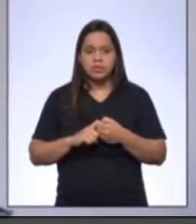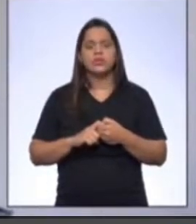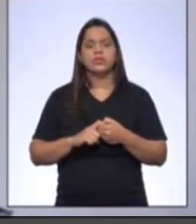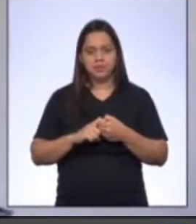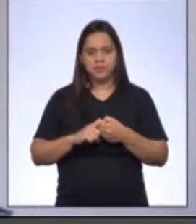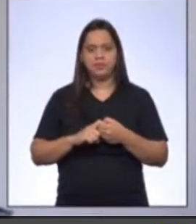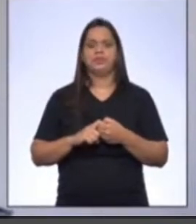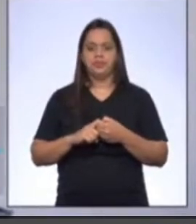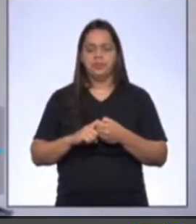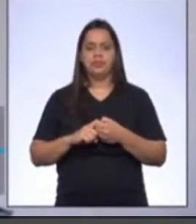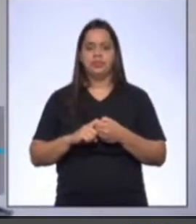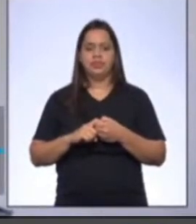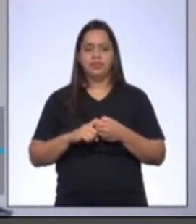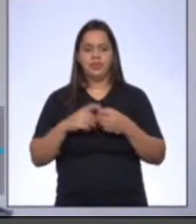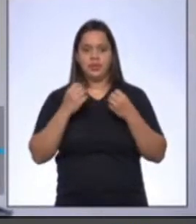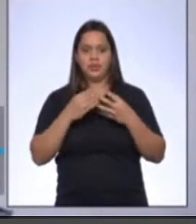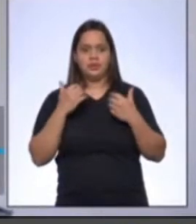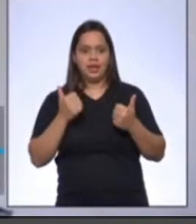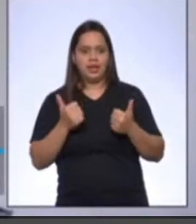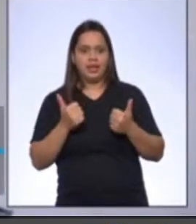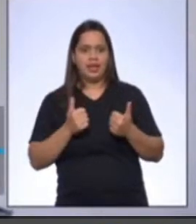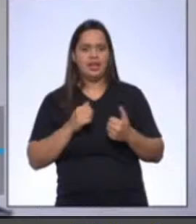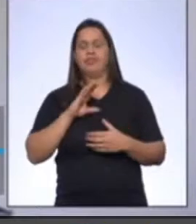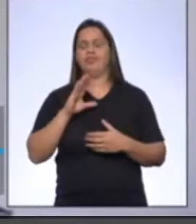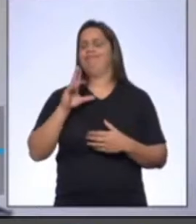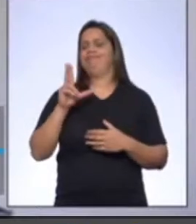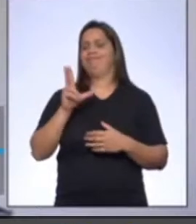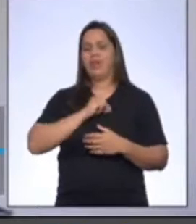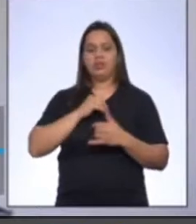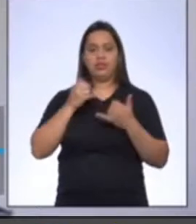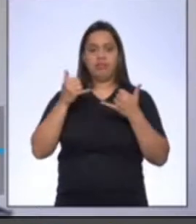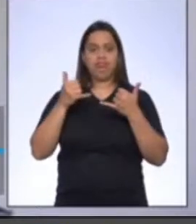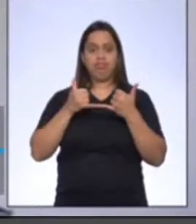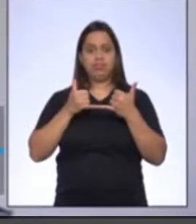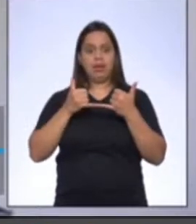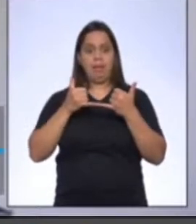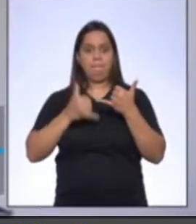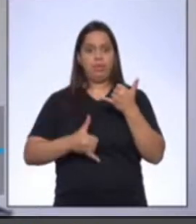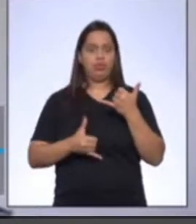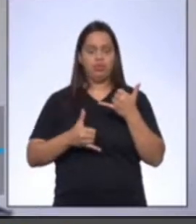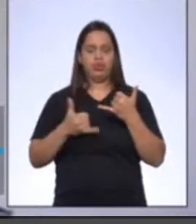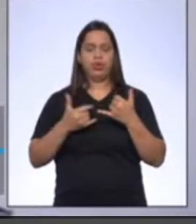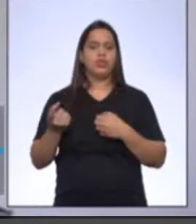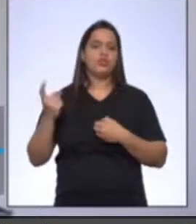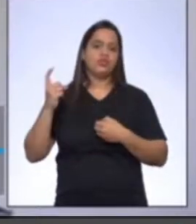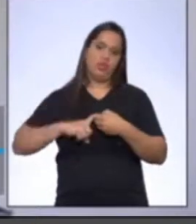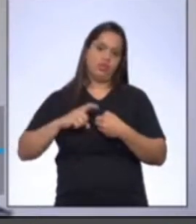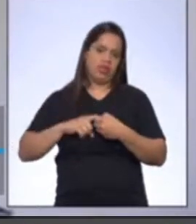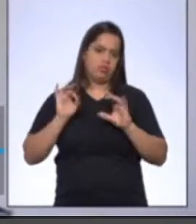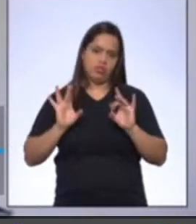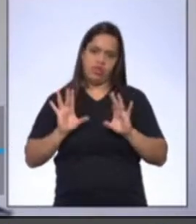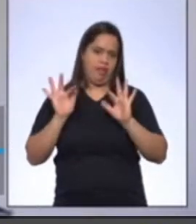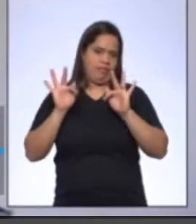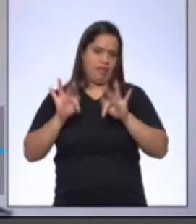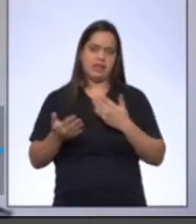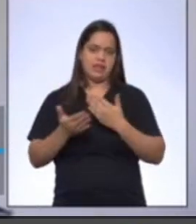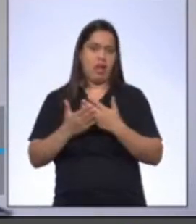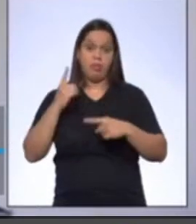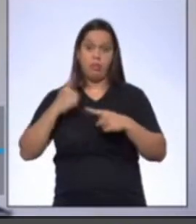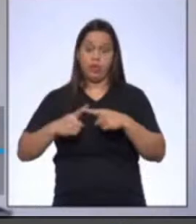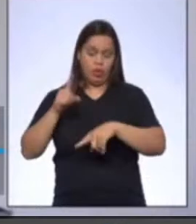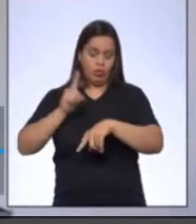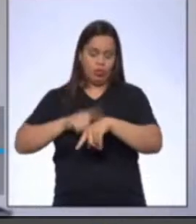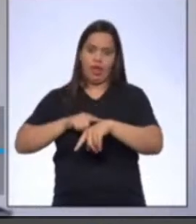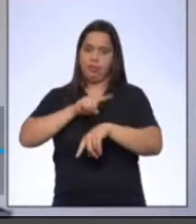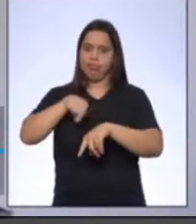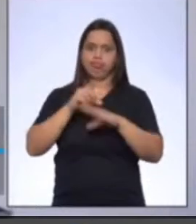Tudo bom? Nossa, internet muito instável. A gente voltou para encerrar praticamente, que o nosso tempo está esgotado, né?